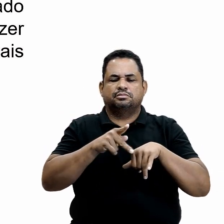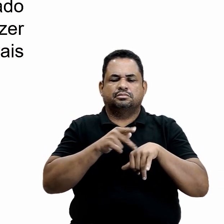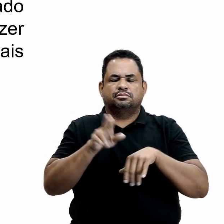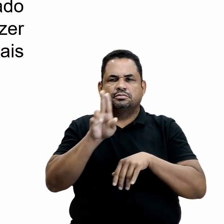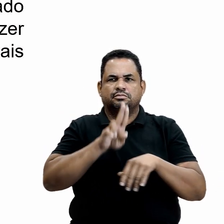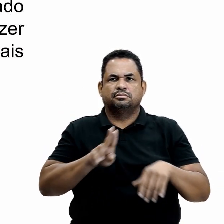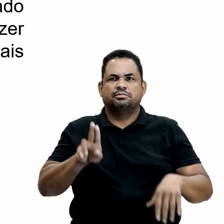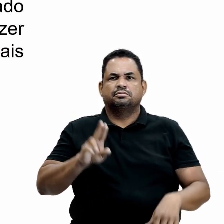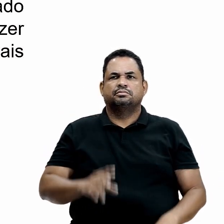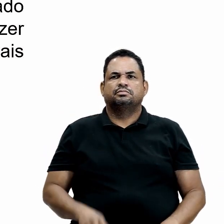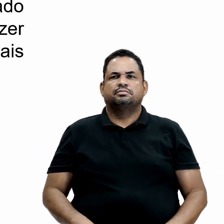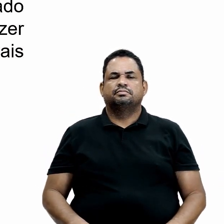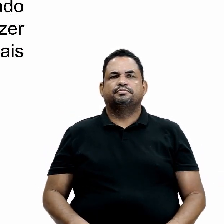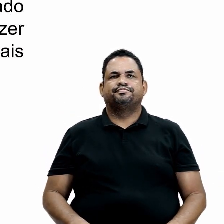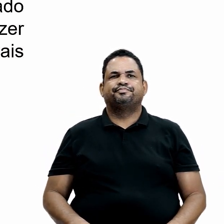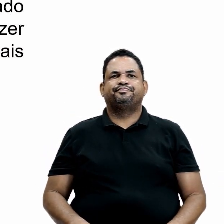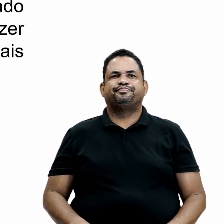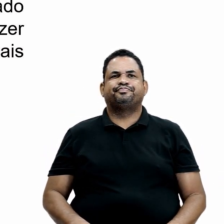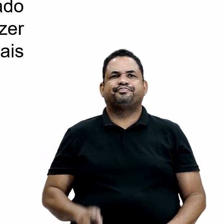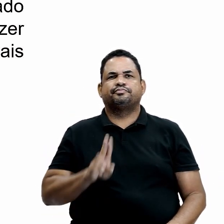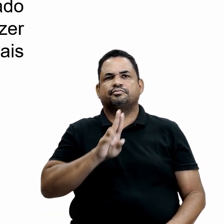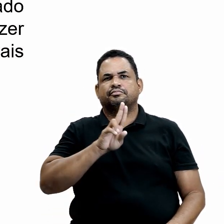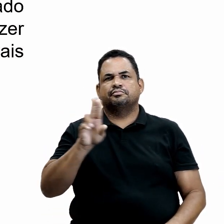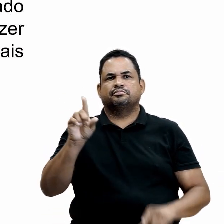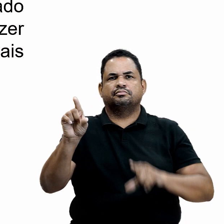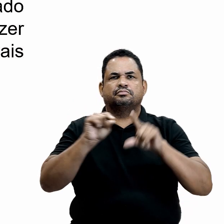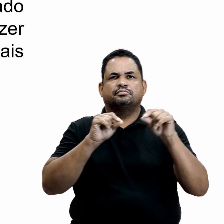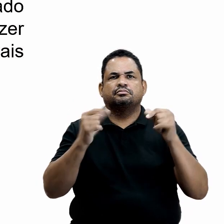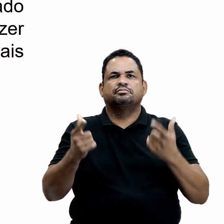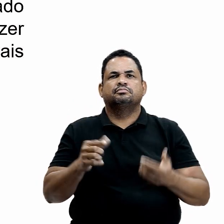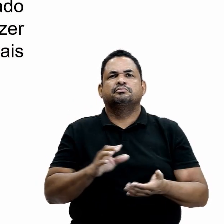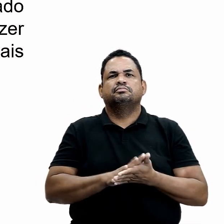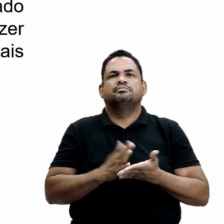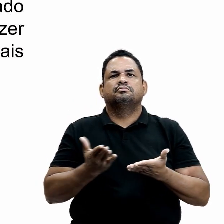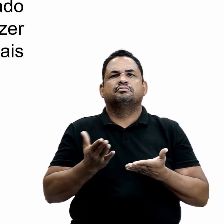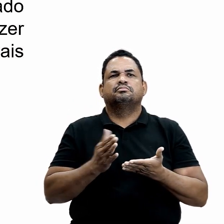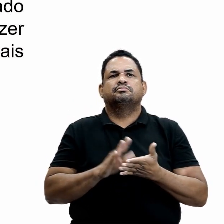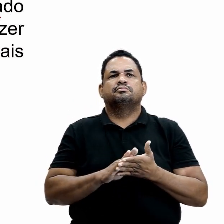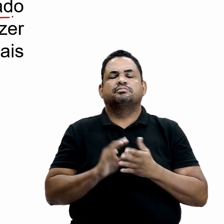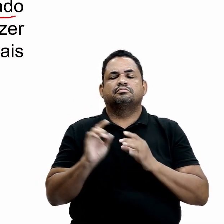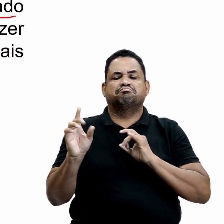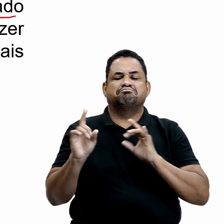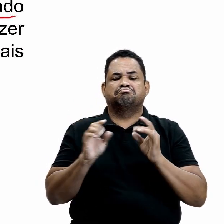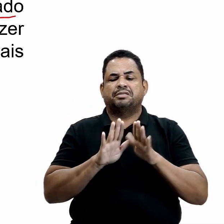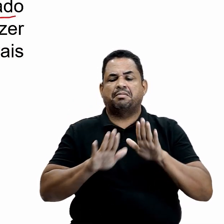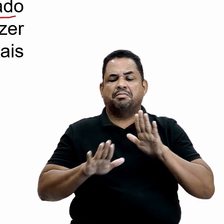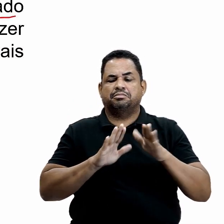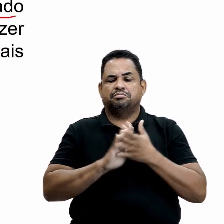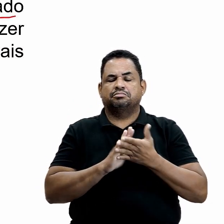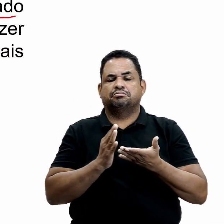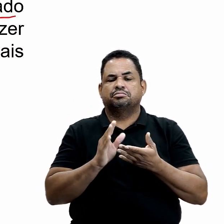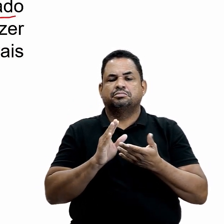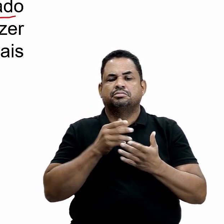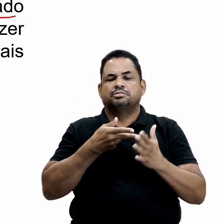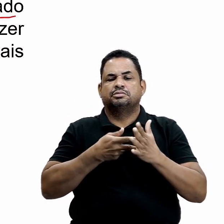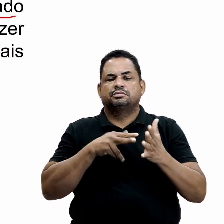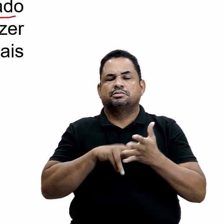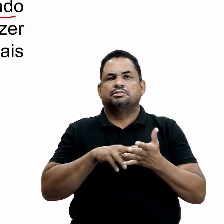Aplicada. O nome é escolhido de acordo com o seu significado em